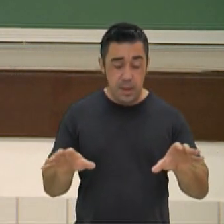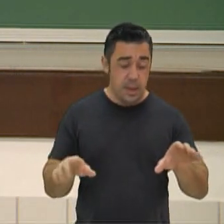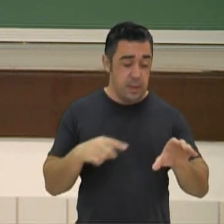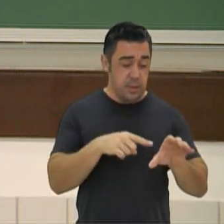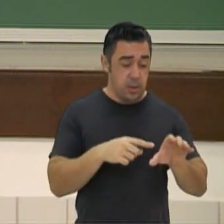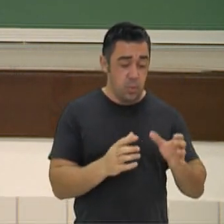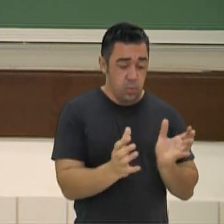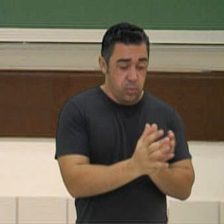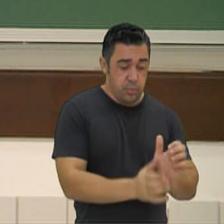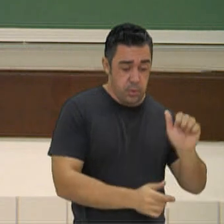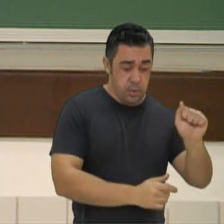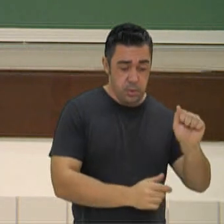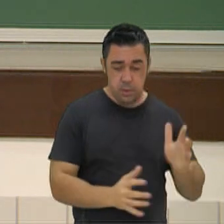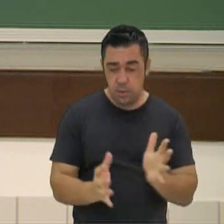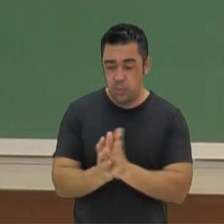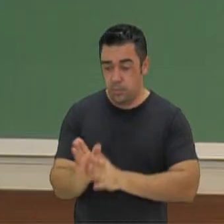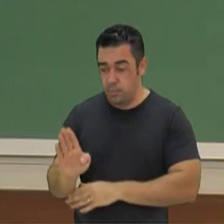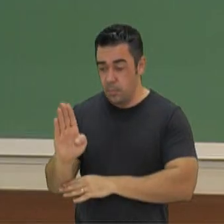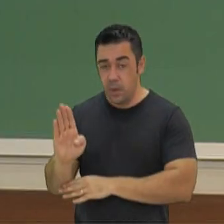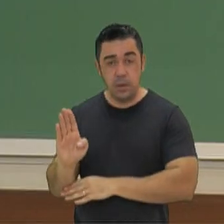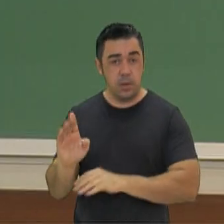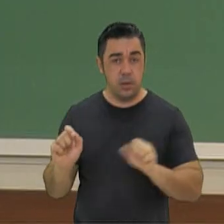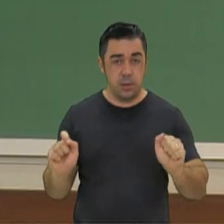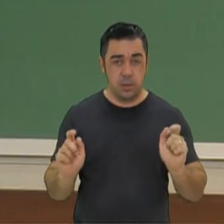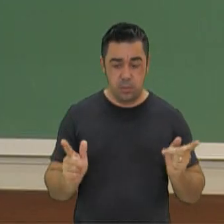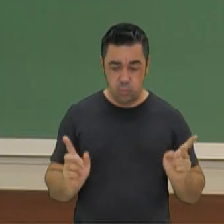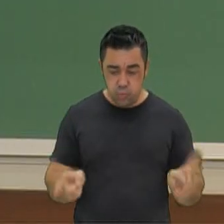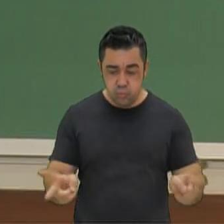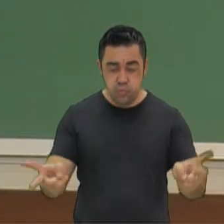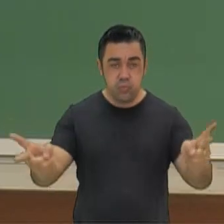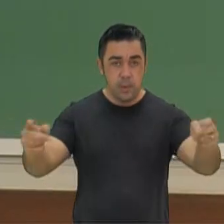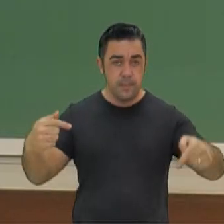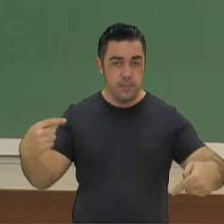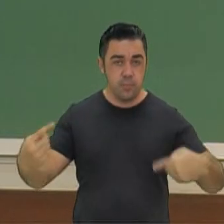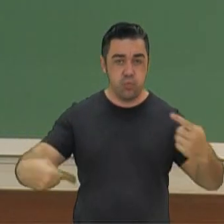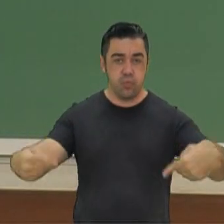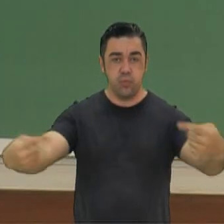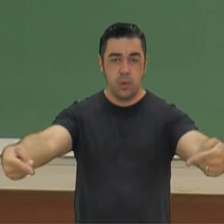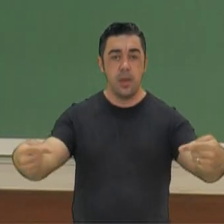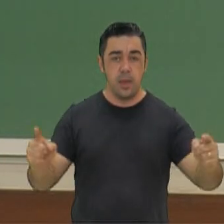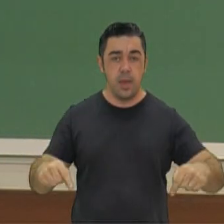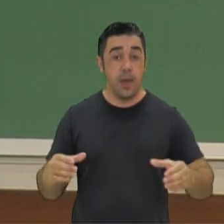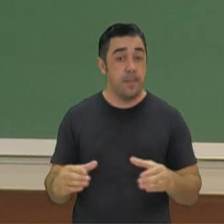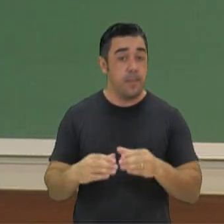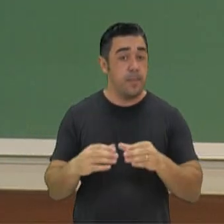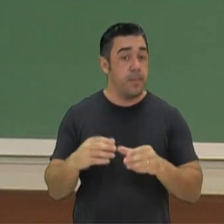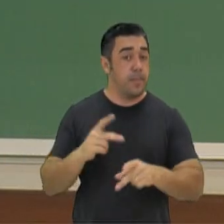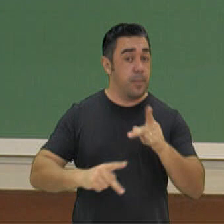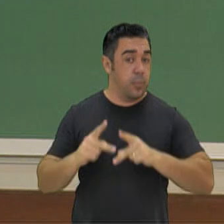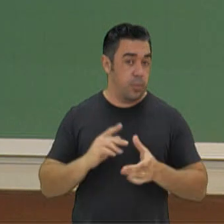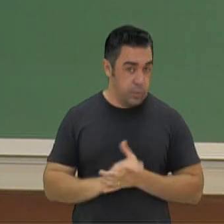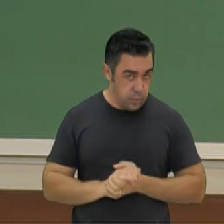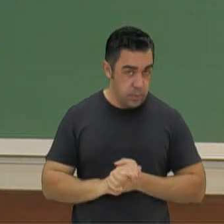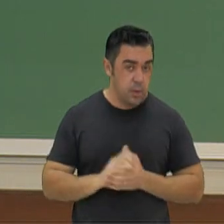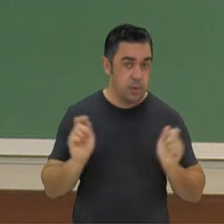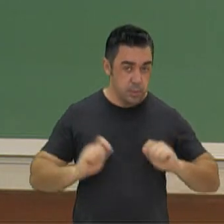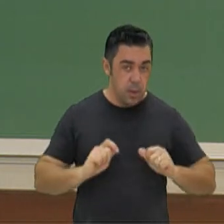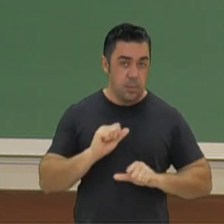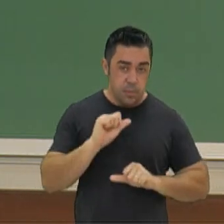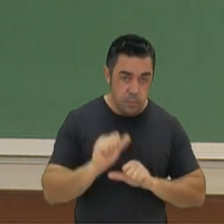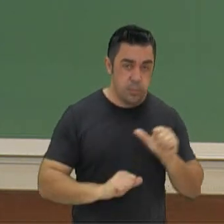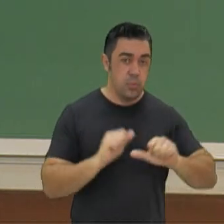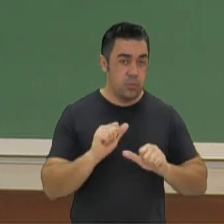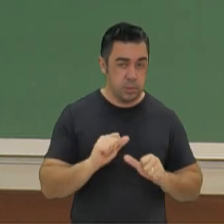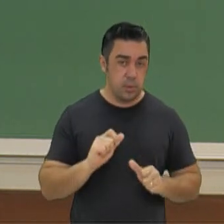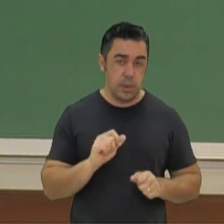da espécie B. Lembrando que isso sempre a nível populacional. Tá? Quando eu falo em cladogênese, pode ser uma mutação que